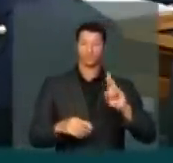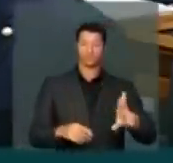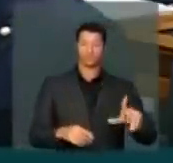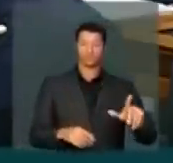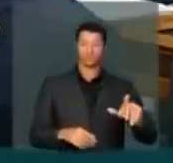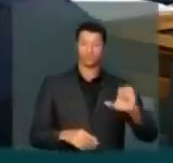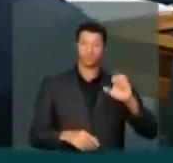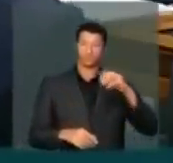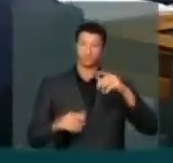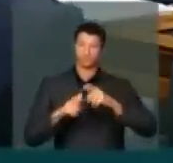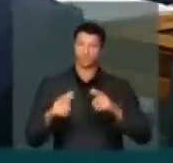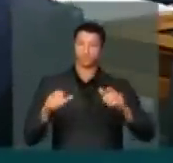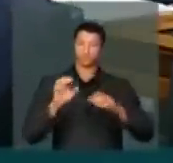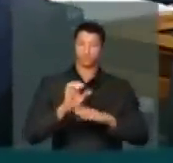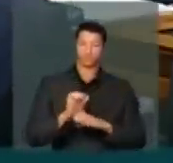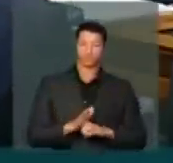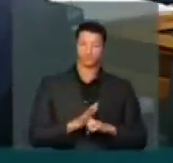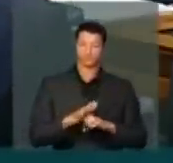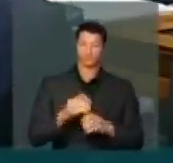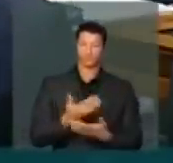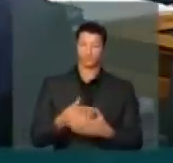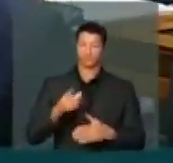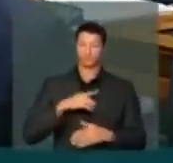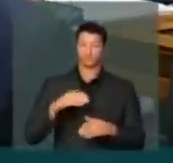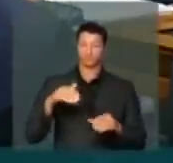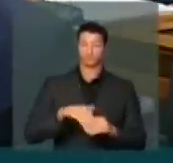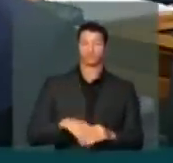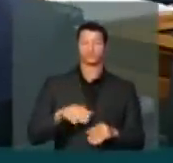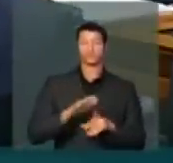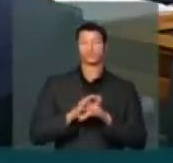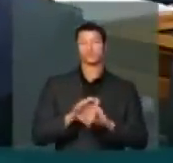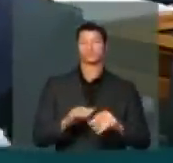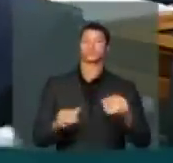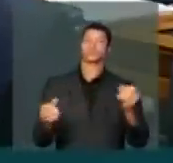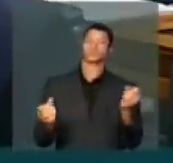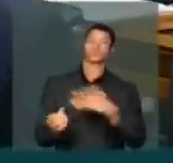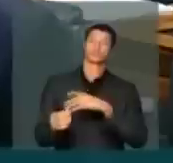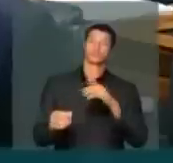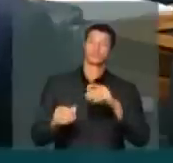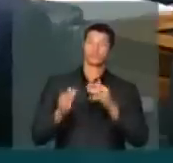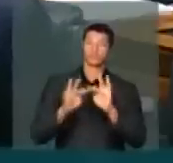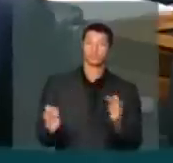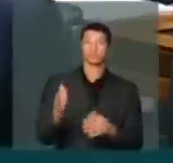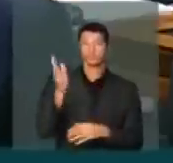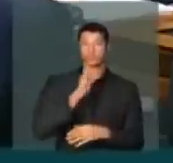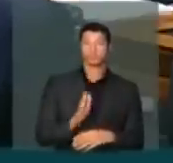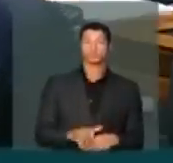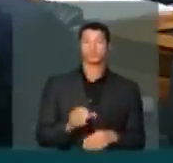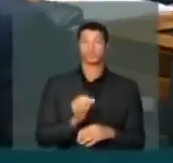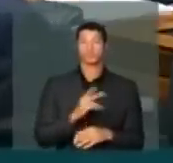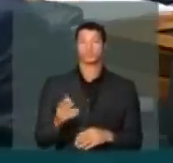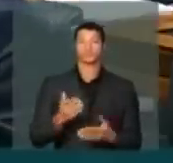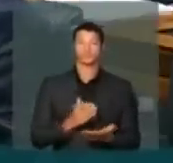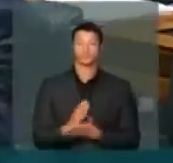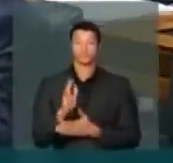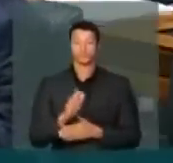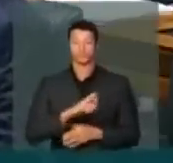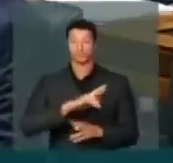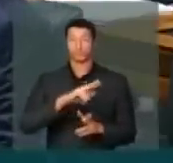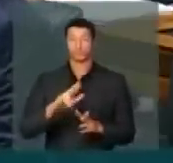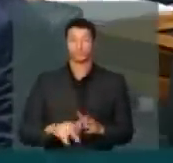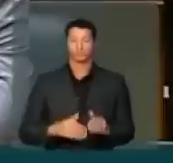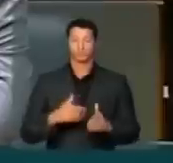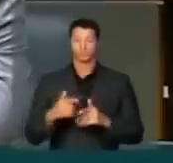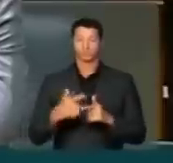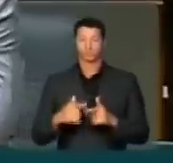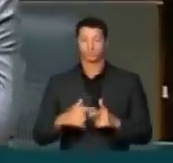pequena e microempresa, e nós tivemos na votação da lei que atualizou o Simples Nacional a oportunidade de aprovar várias